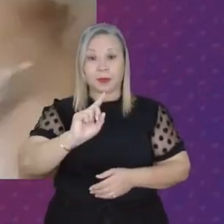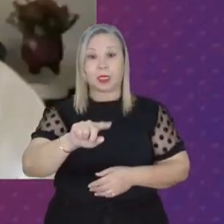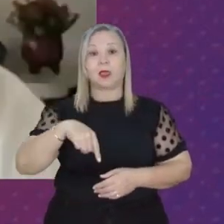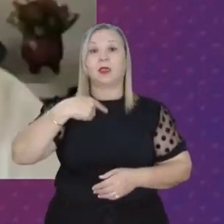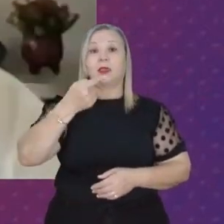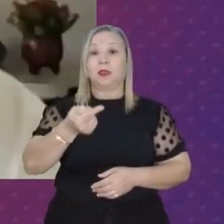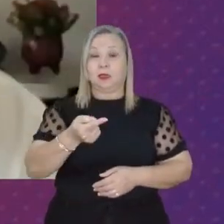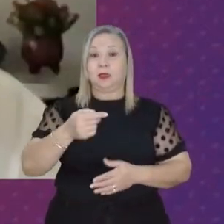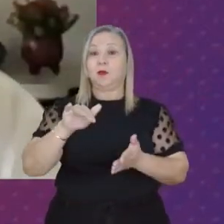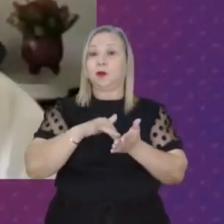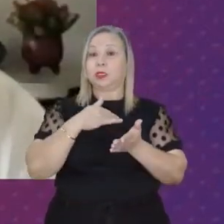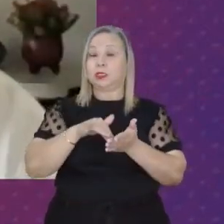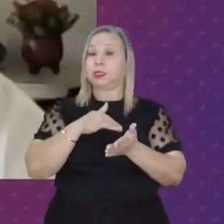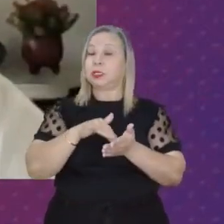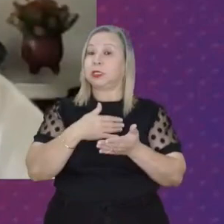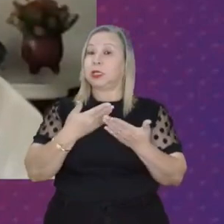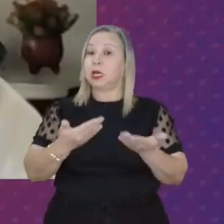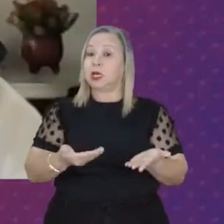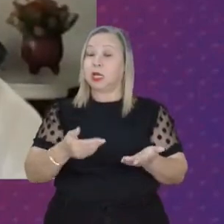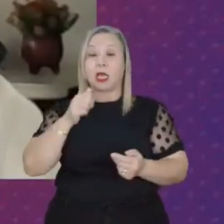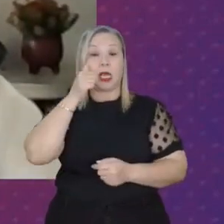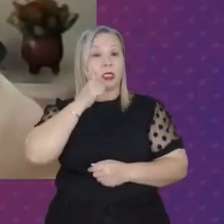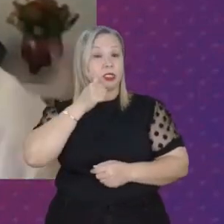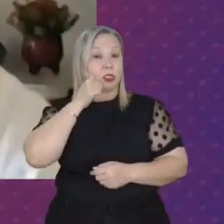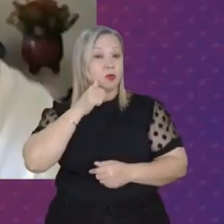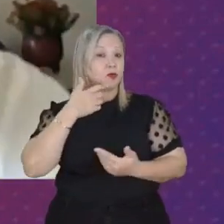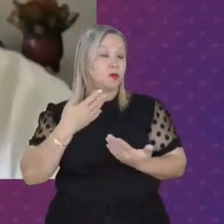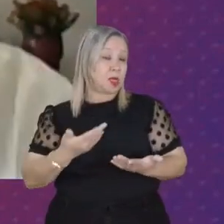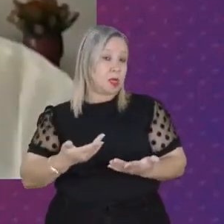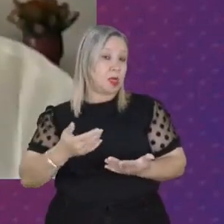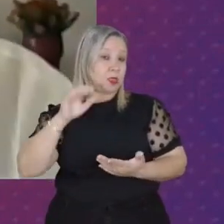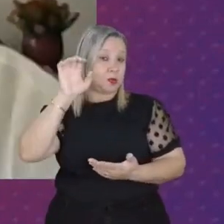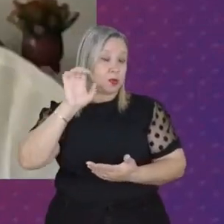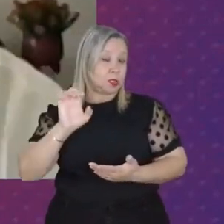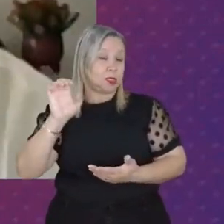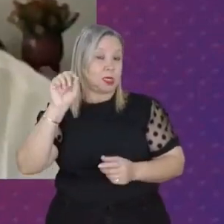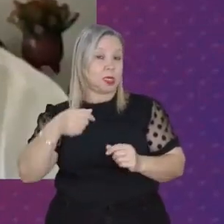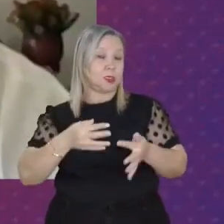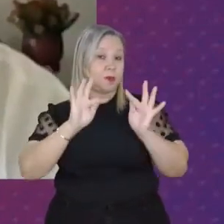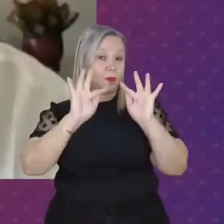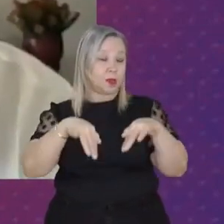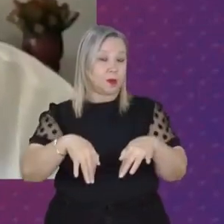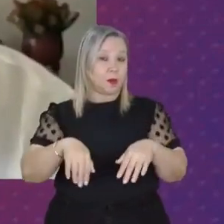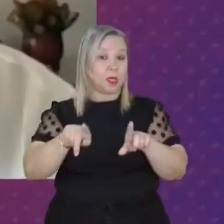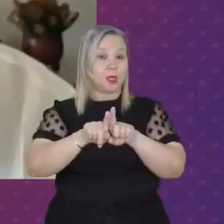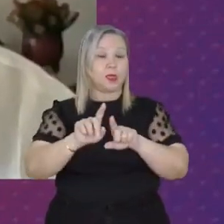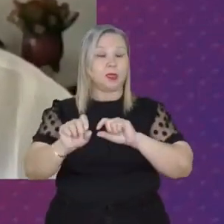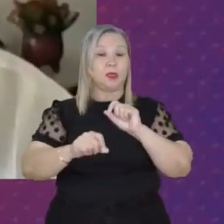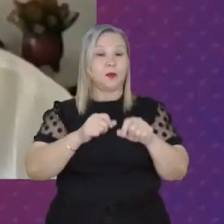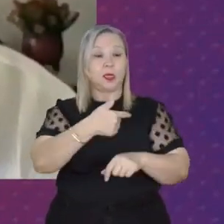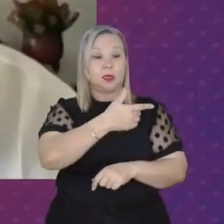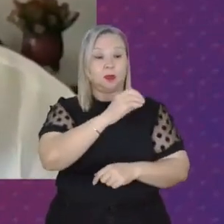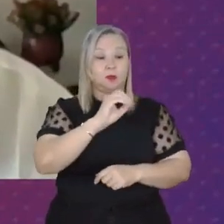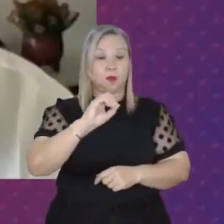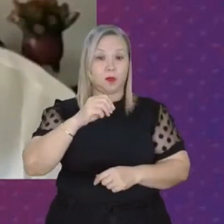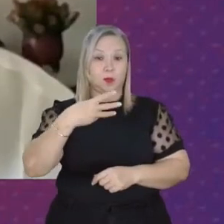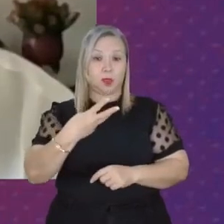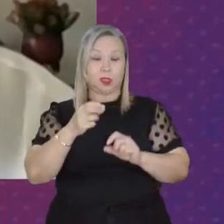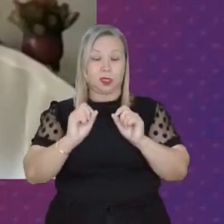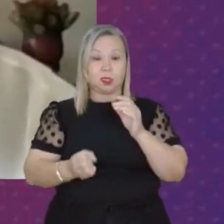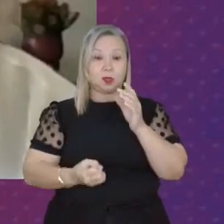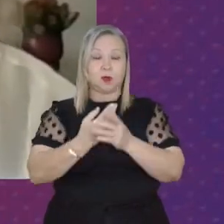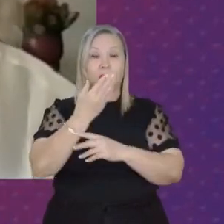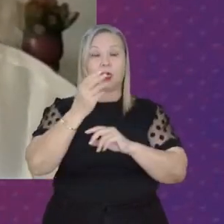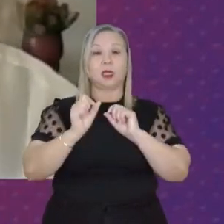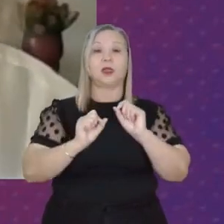depois secretarias de mulheres e, finalmente, também, em 2003, com a